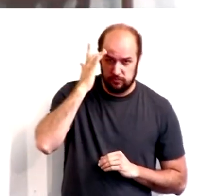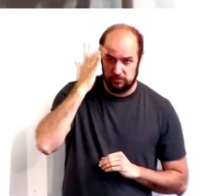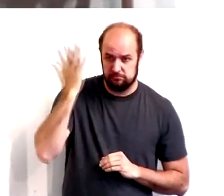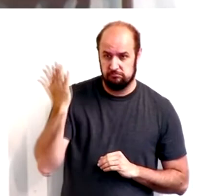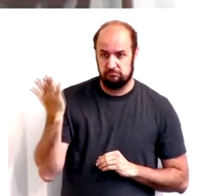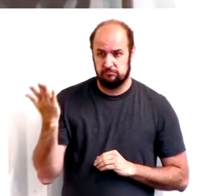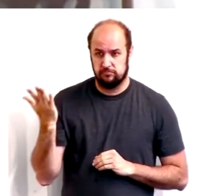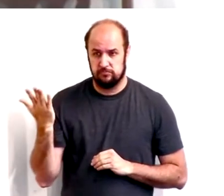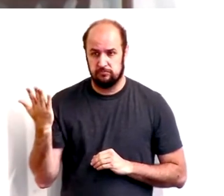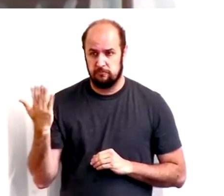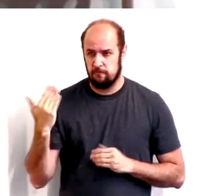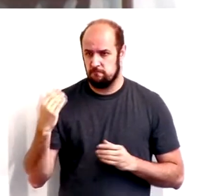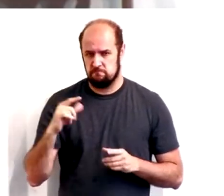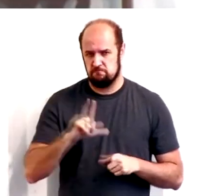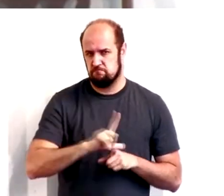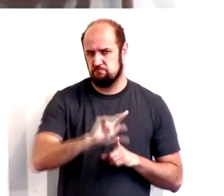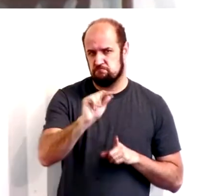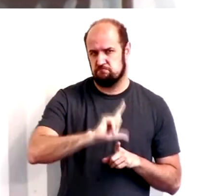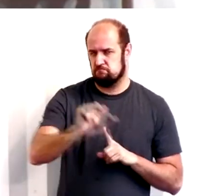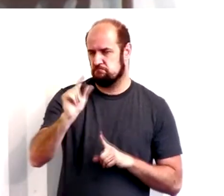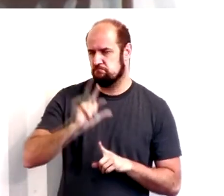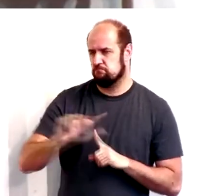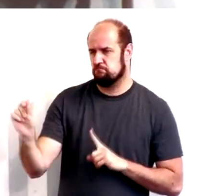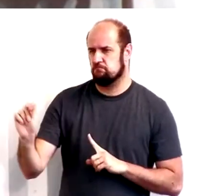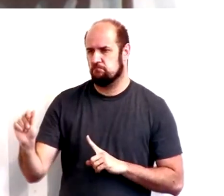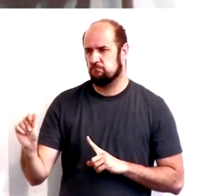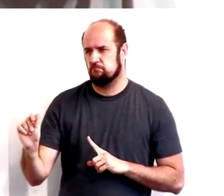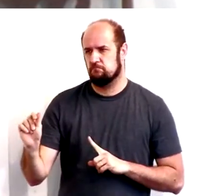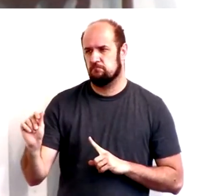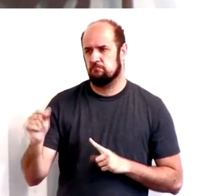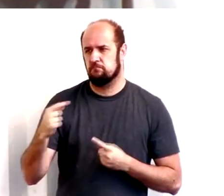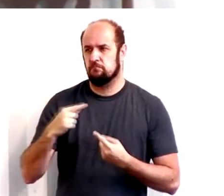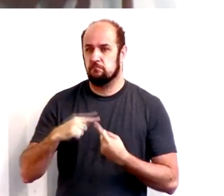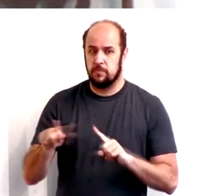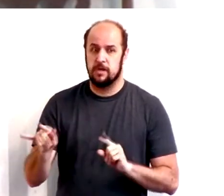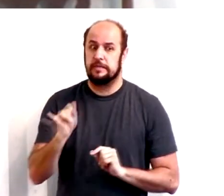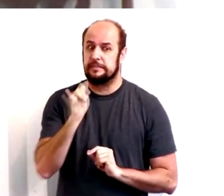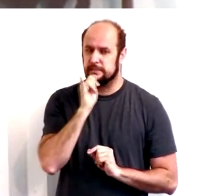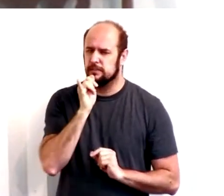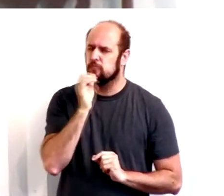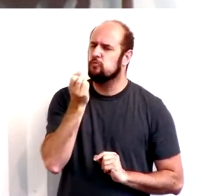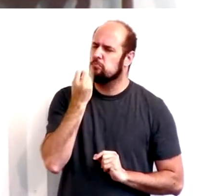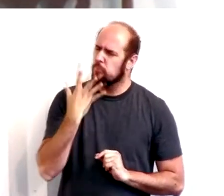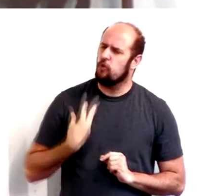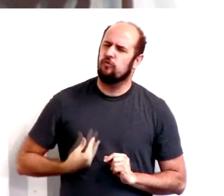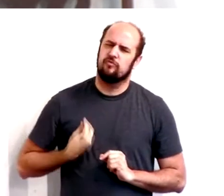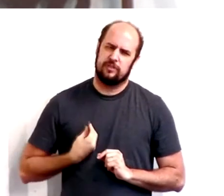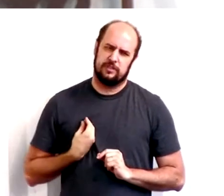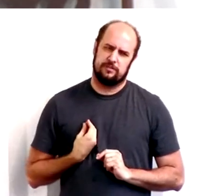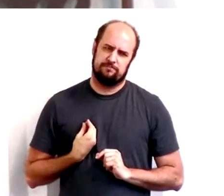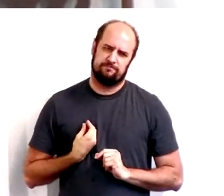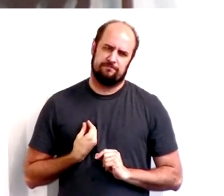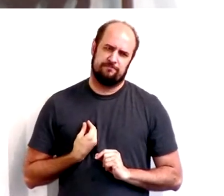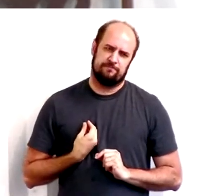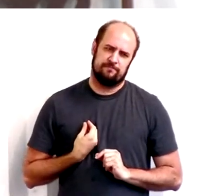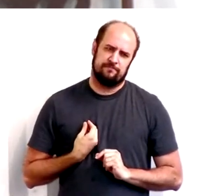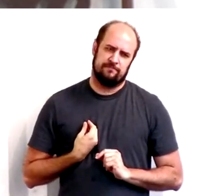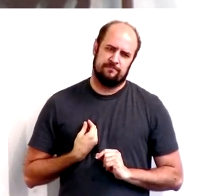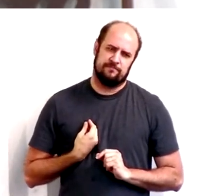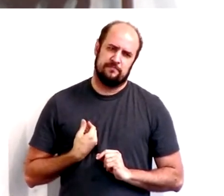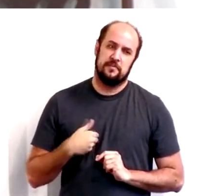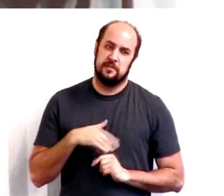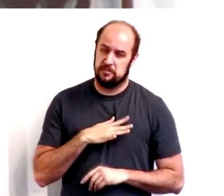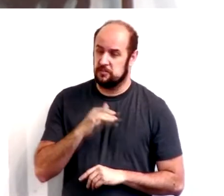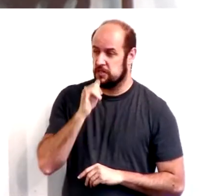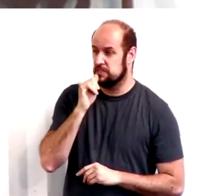que não estão mais conosco, mas que deixaram um legado para nós. E nós podemos seguir esse